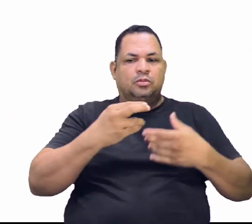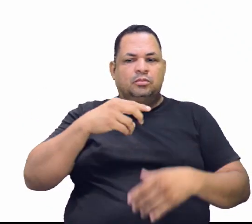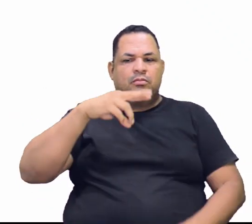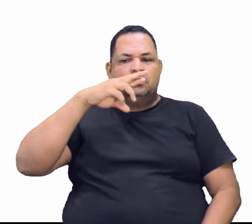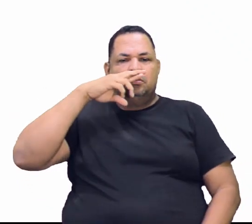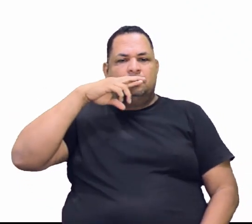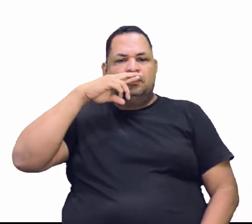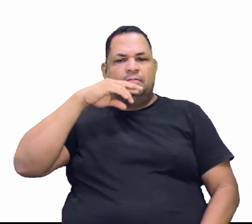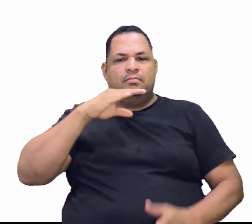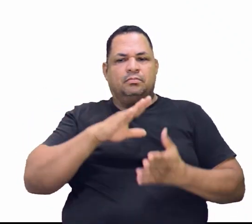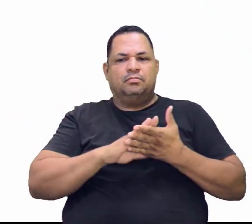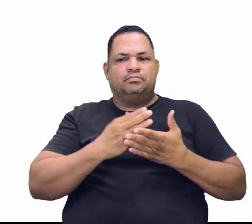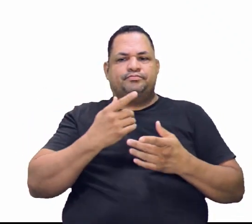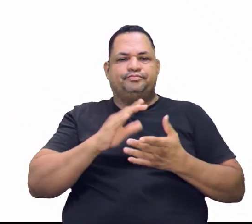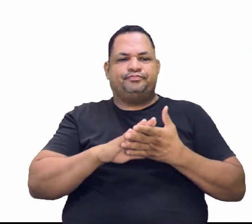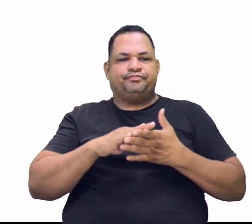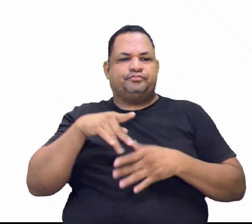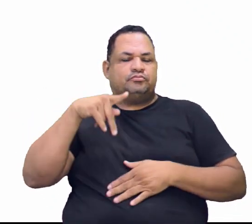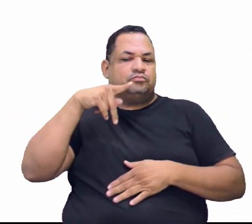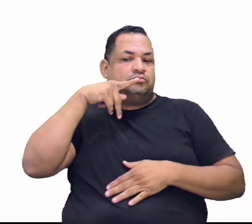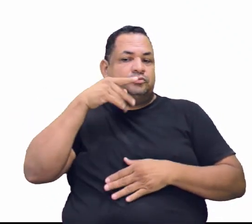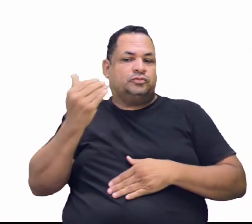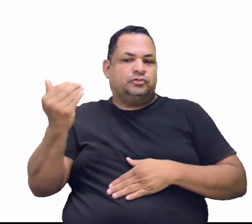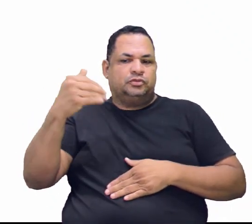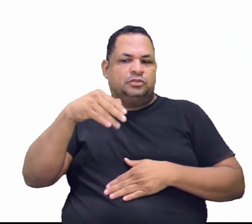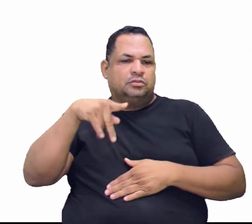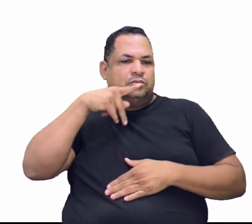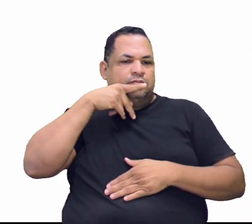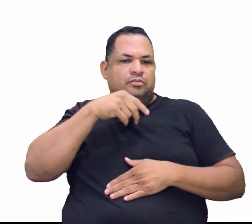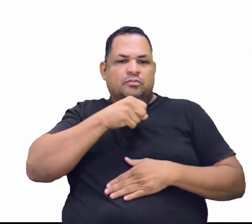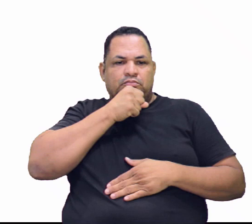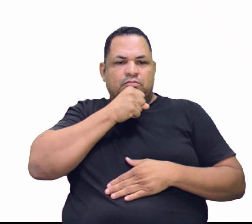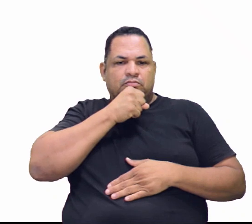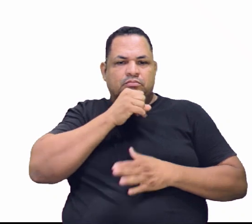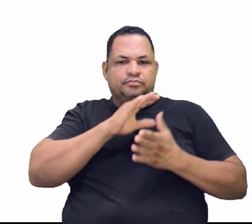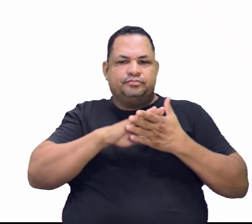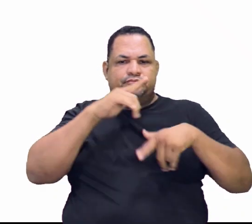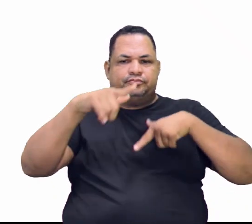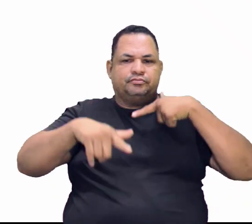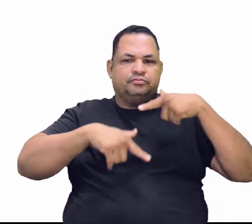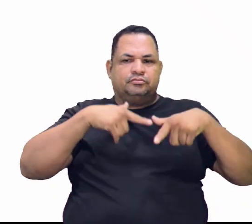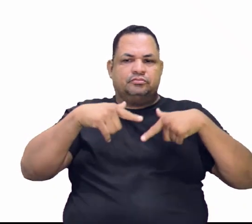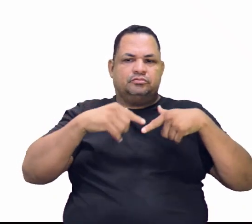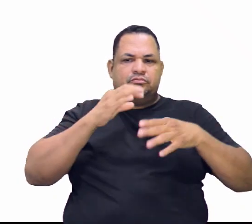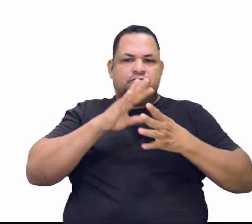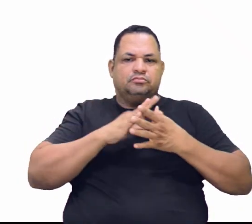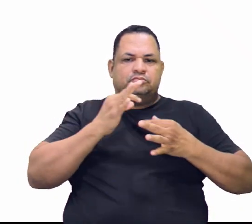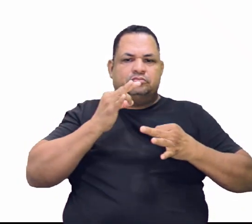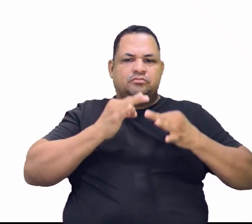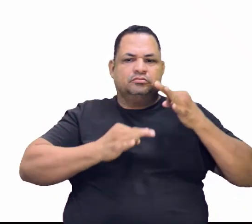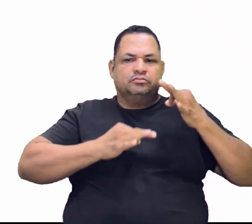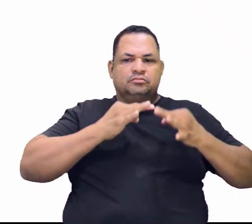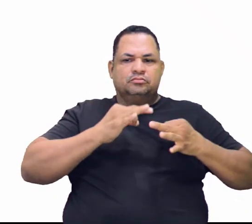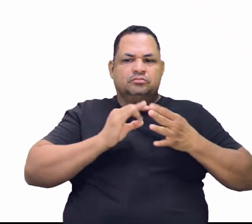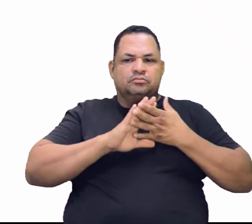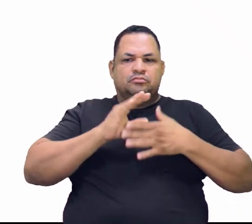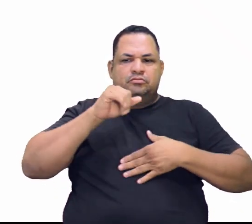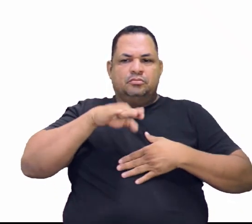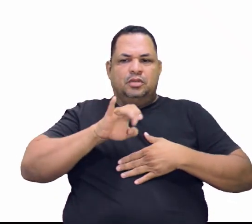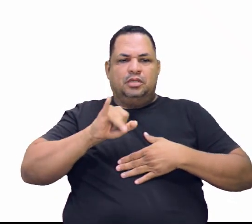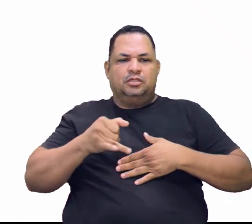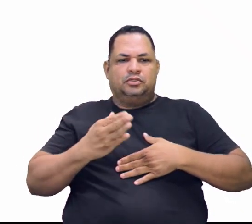Rondon, sendo enviado para Porto Velho, onde serviria sobre as ordens do